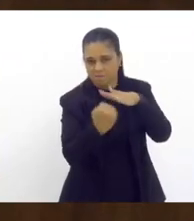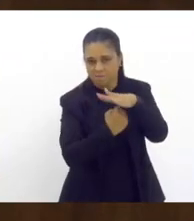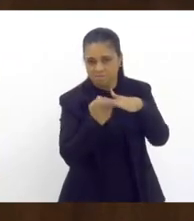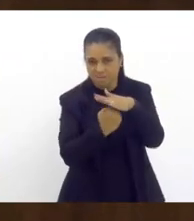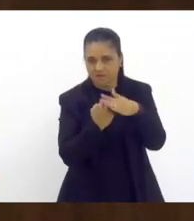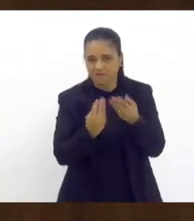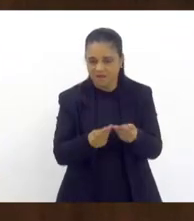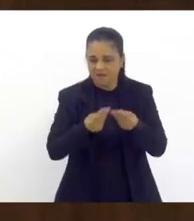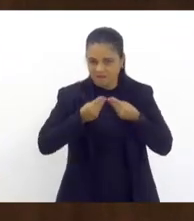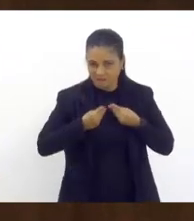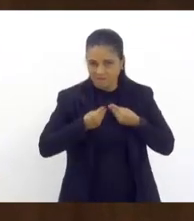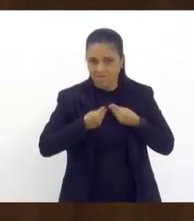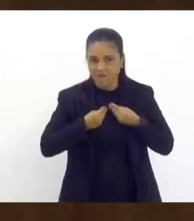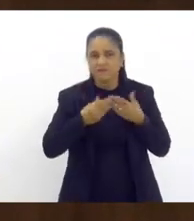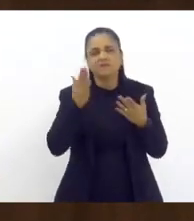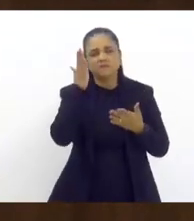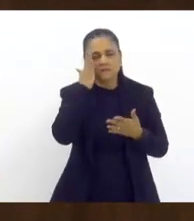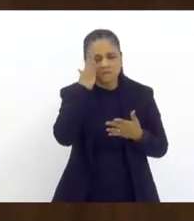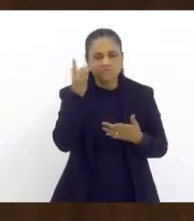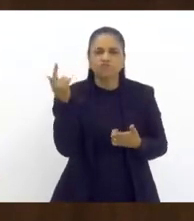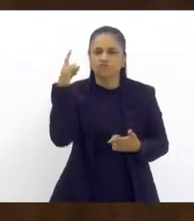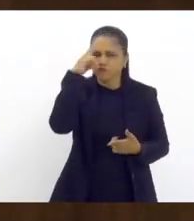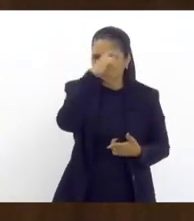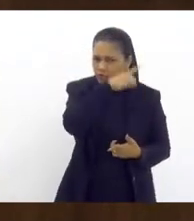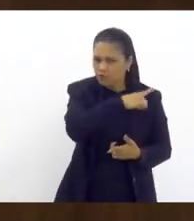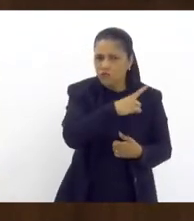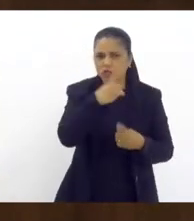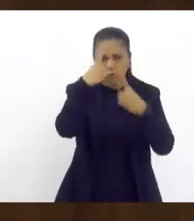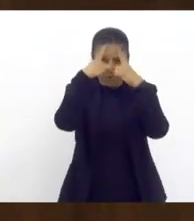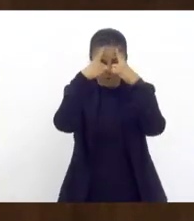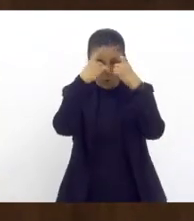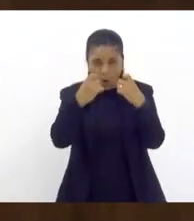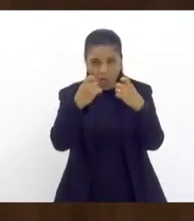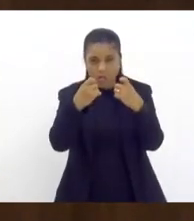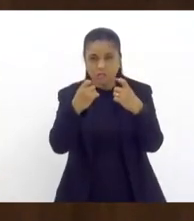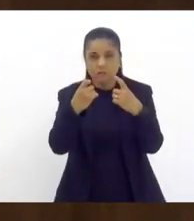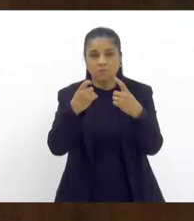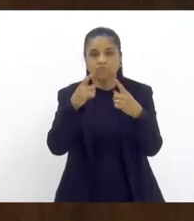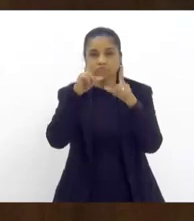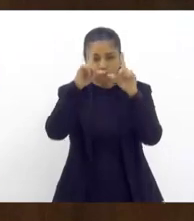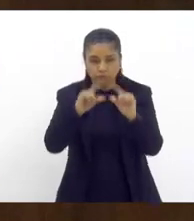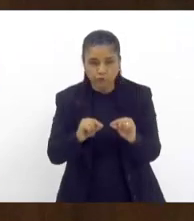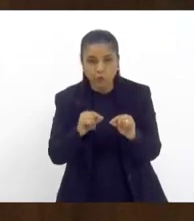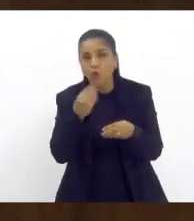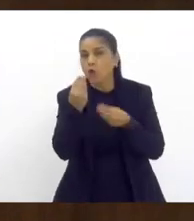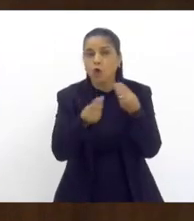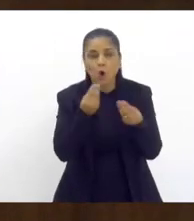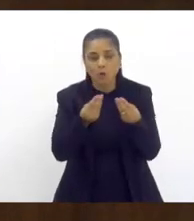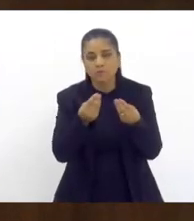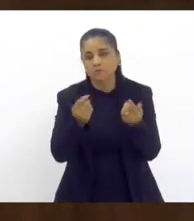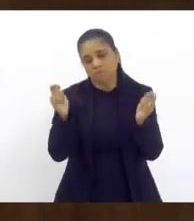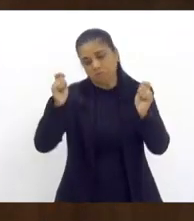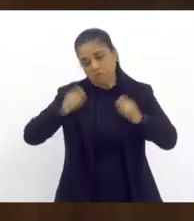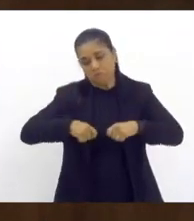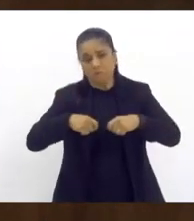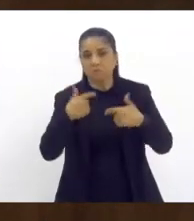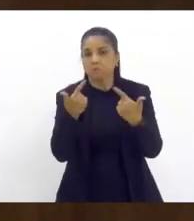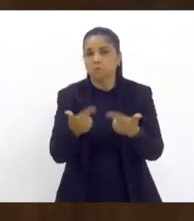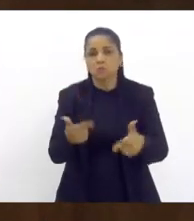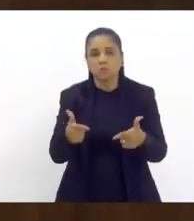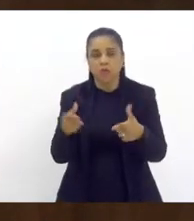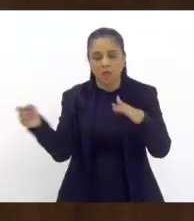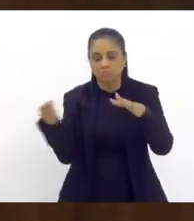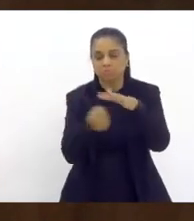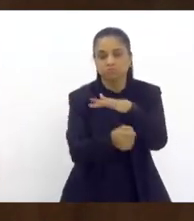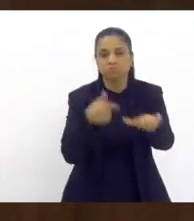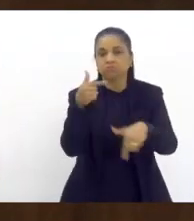é impossível romper o ciclo de violência sem promover a empregabilidade, a capacitação e a empregabilidade